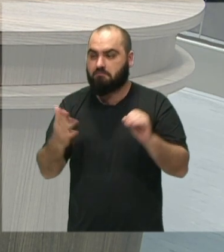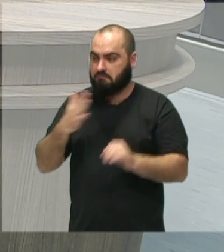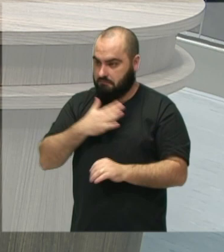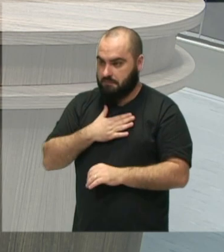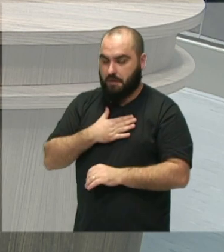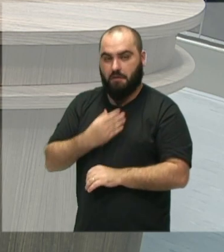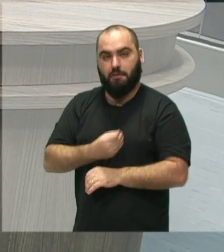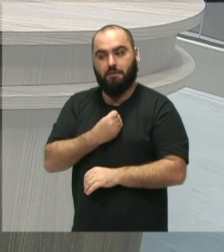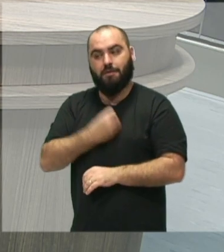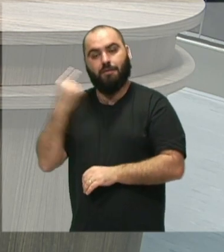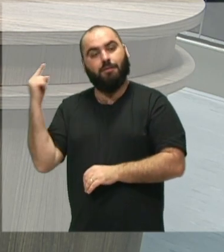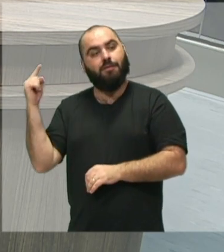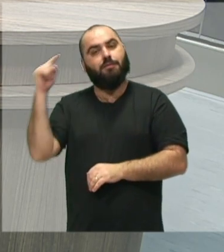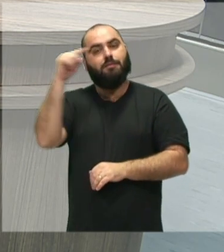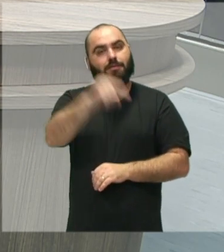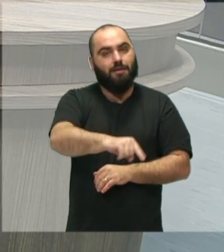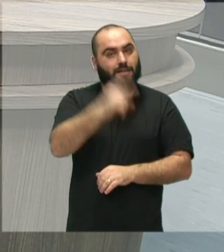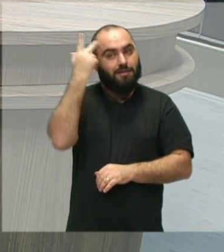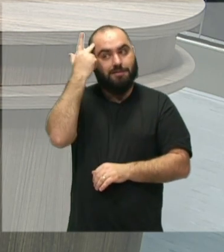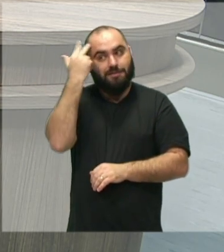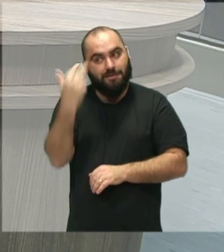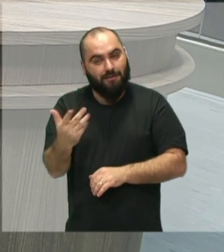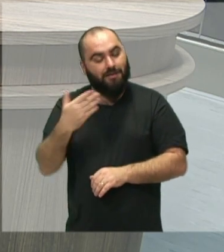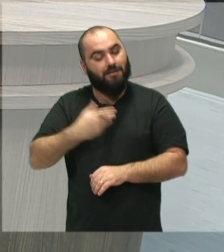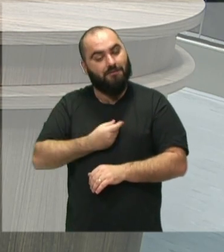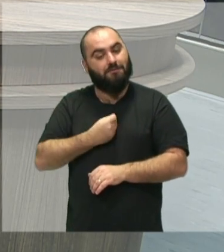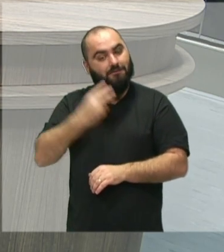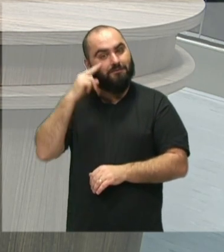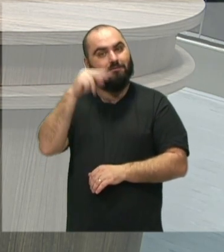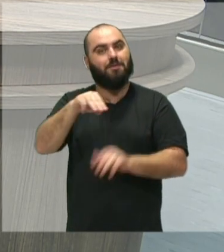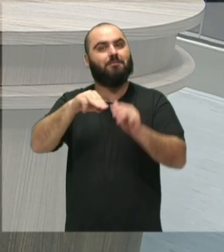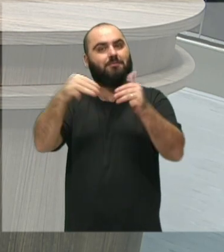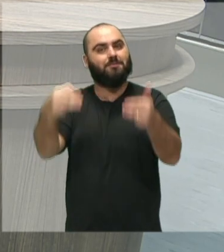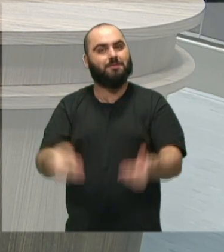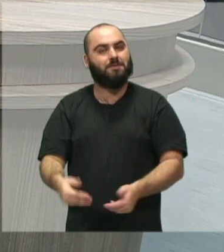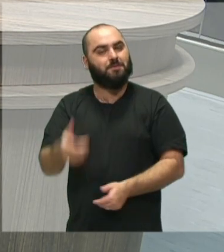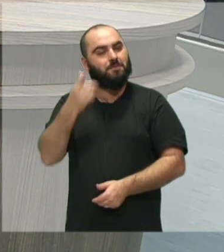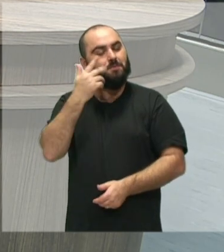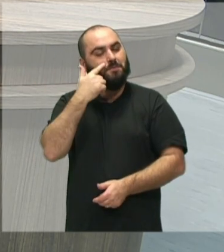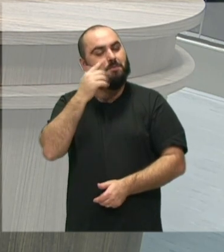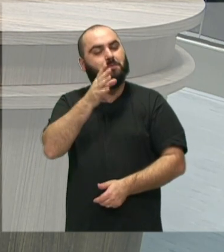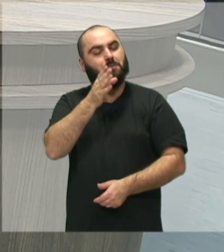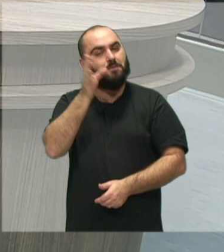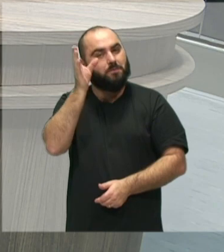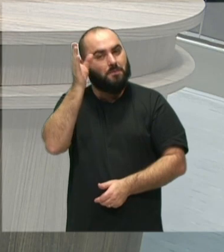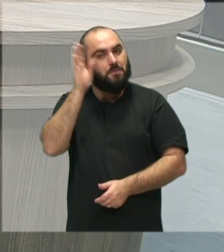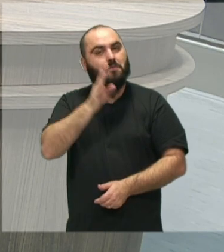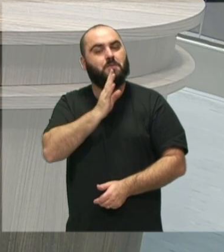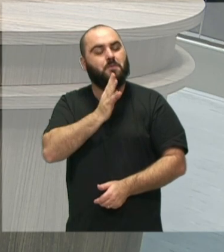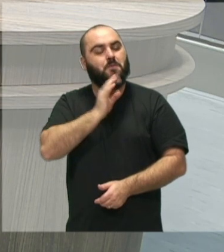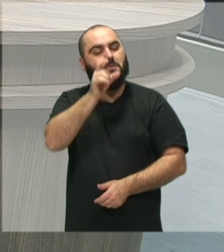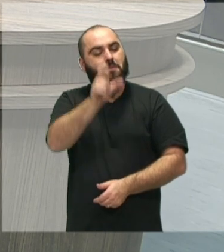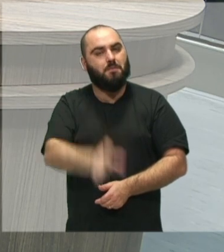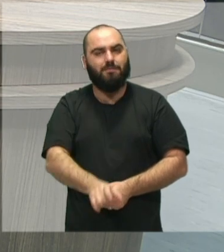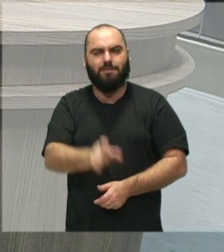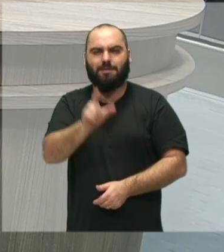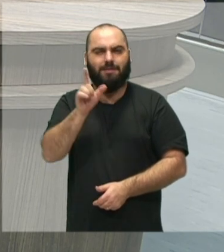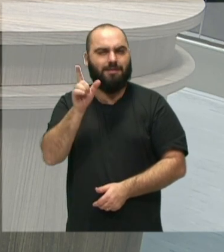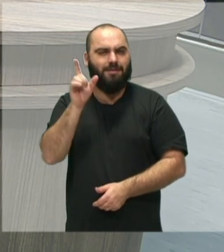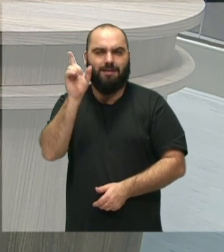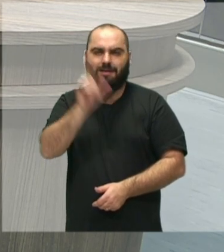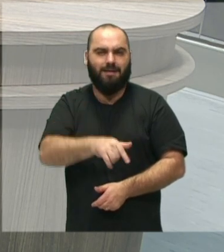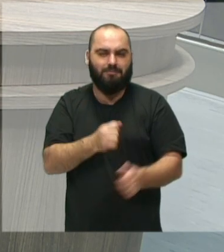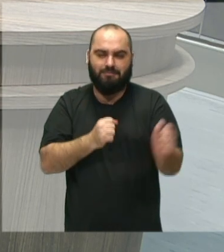nós fazemos parte também da história do Museu Etnoarqueológico. E é uma graça, né? A